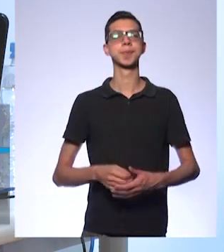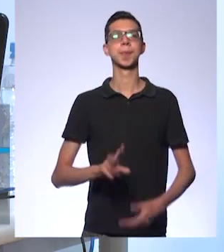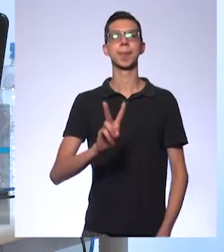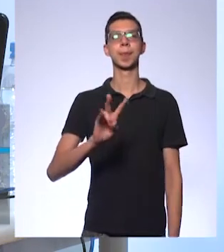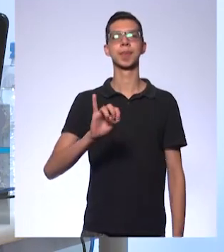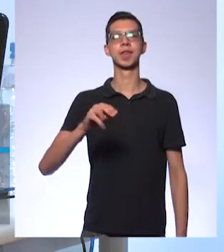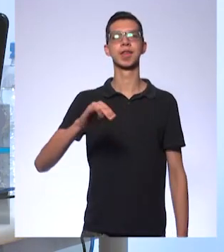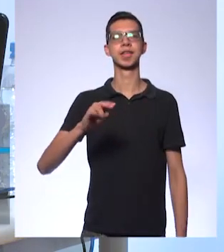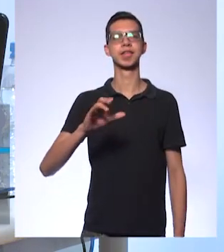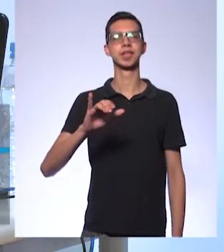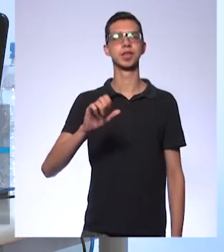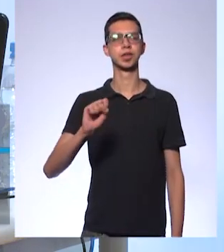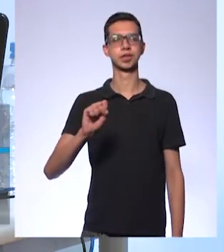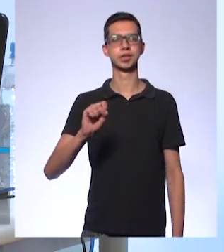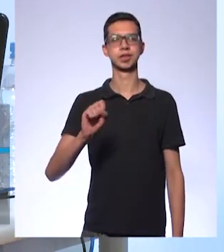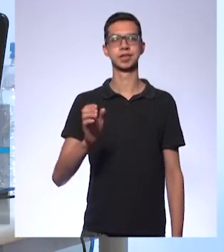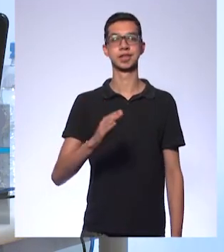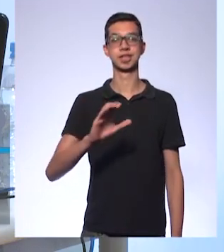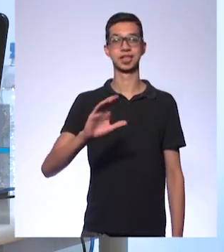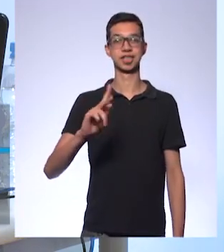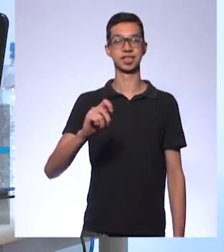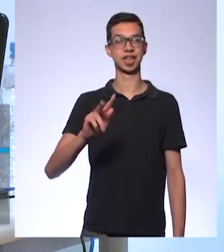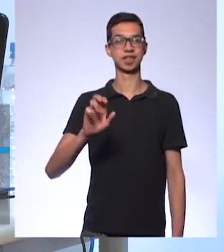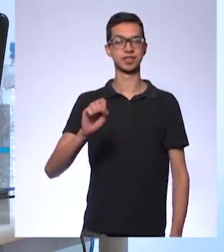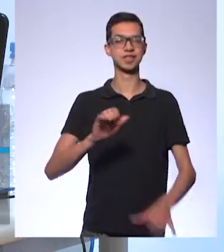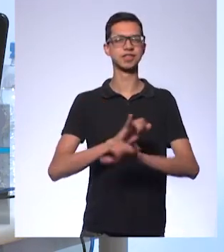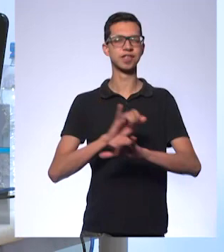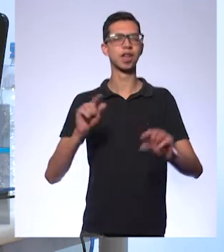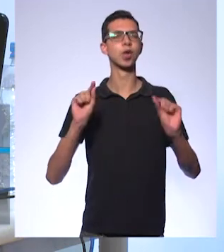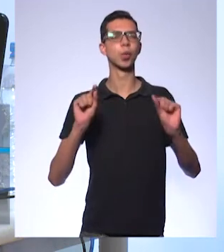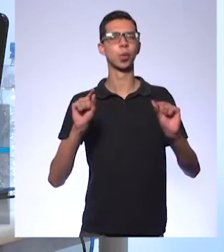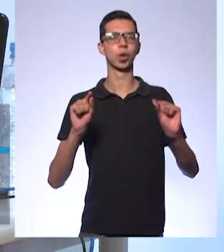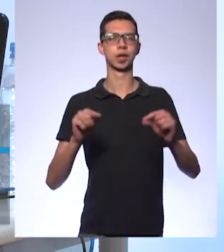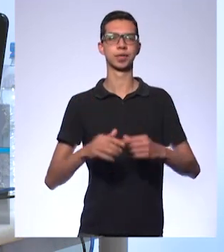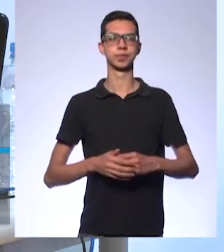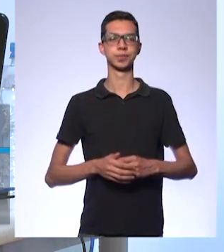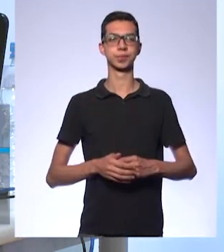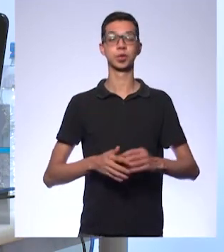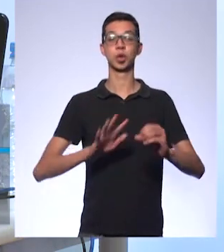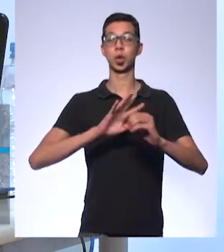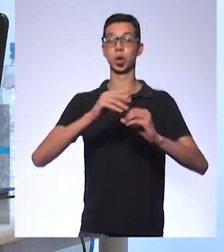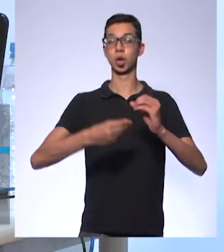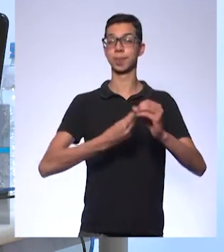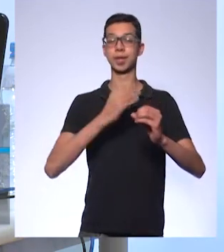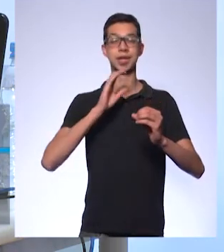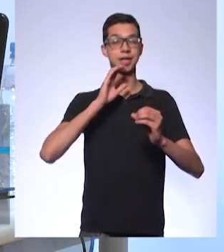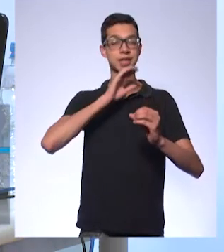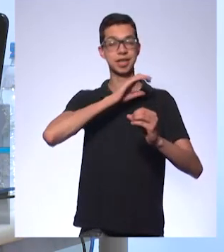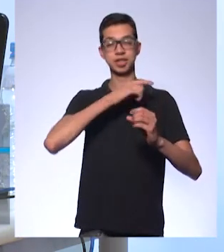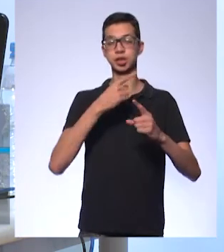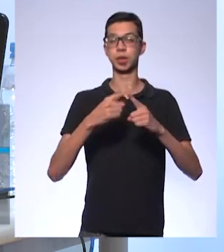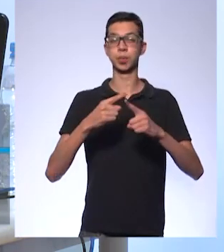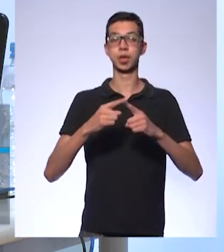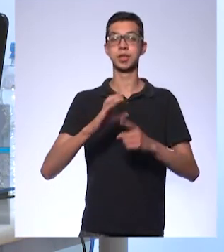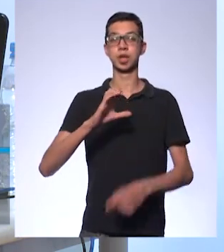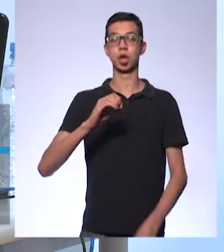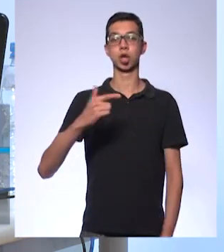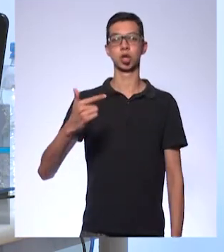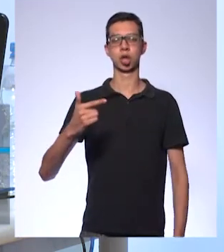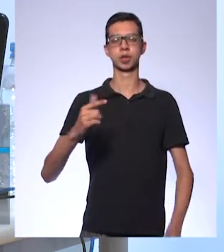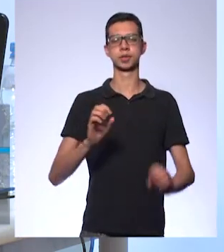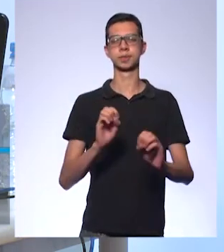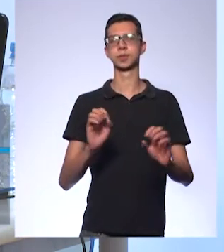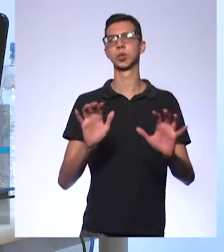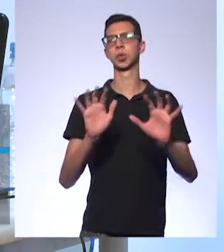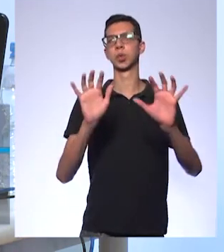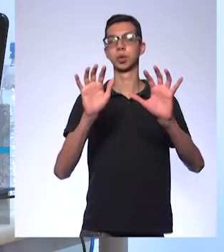Vinícius Chaves disse, o presidente do chat? O aquecimento global é causado pelo acúmulo de CO2 na atmosfera que